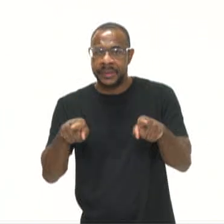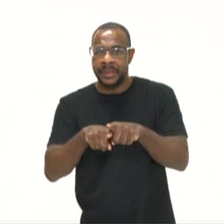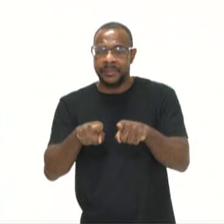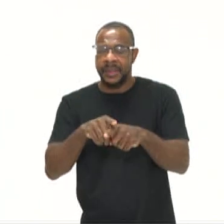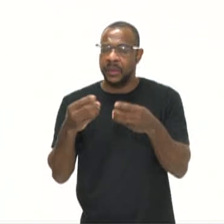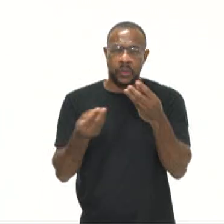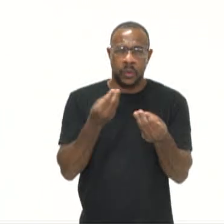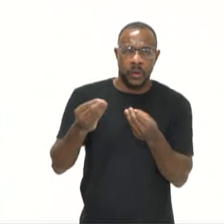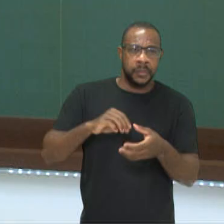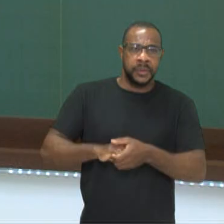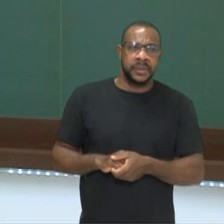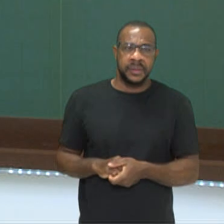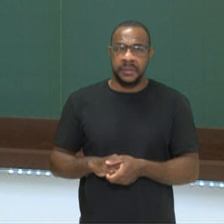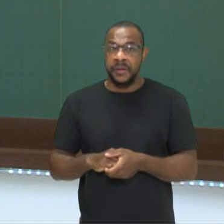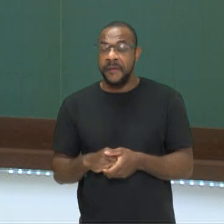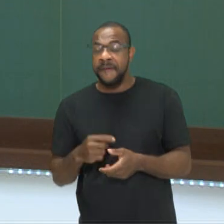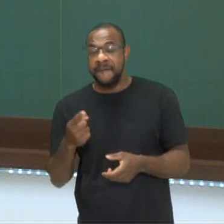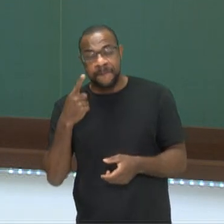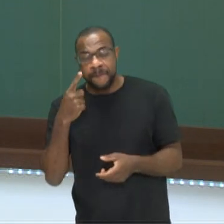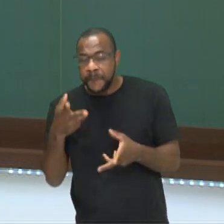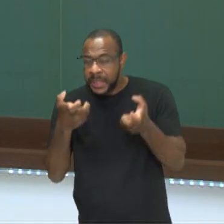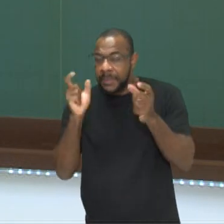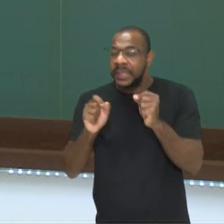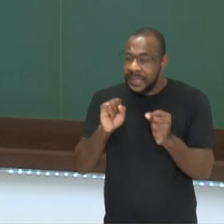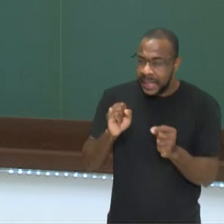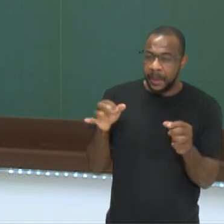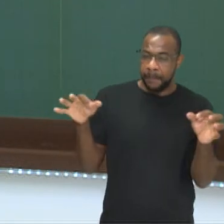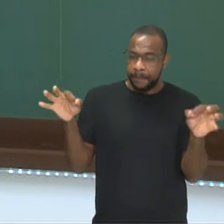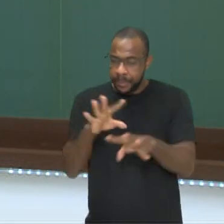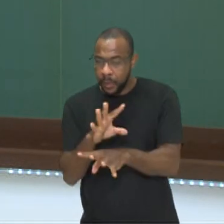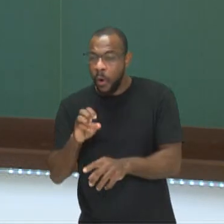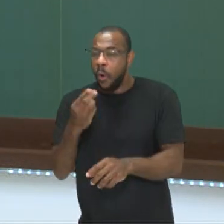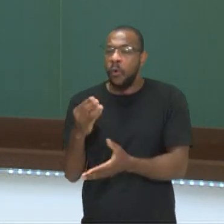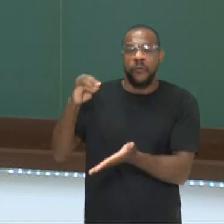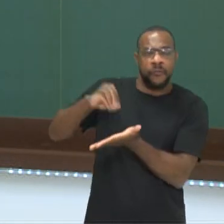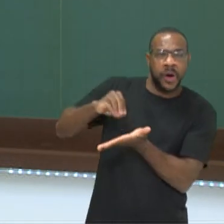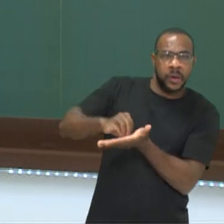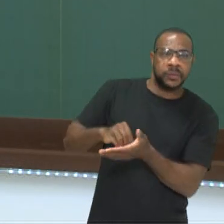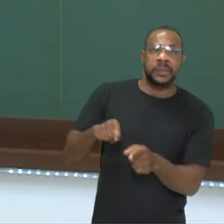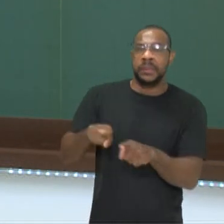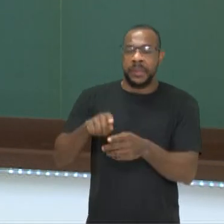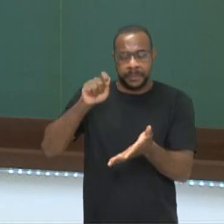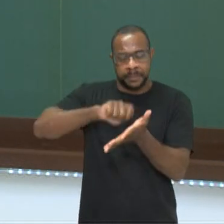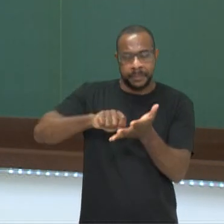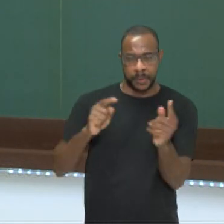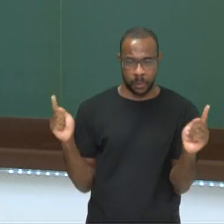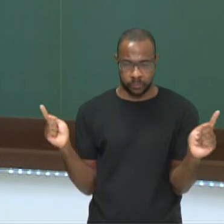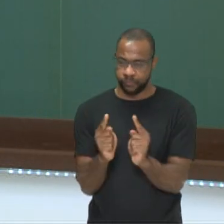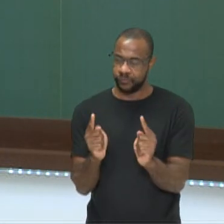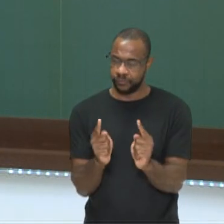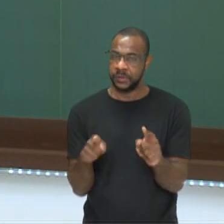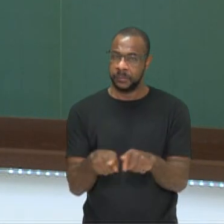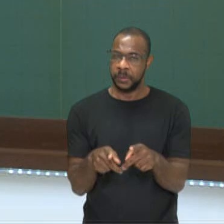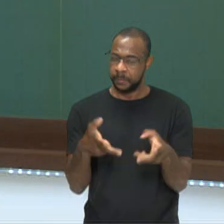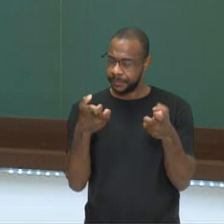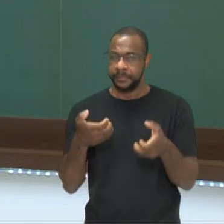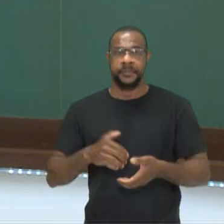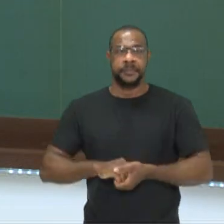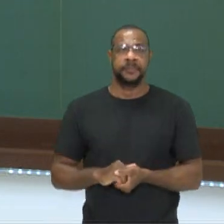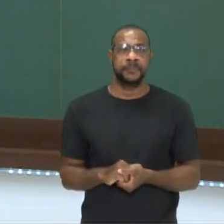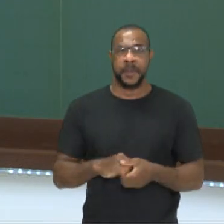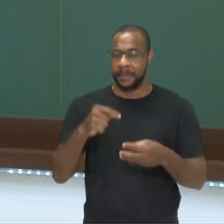completa ou incompleta, saber quando ela é. E escrever na forma reduzida essa equação de segundo grau. Vamos